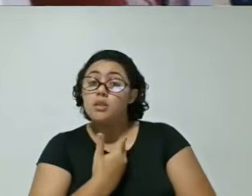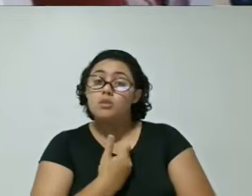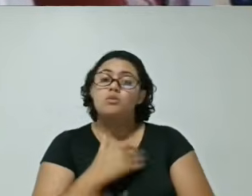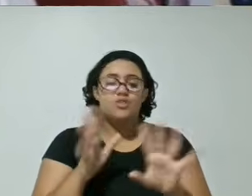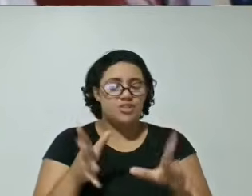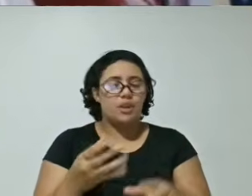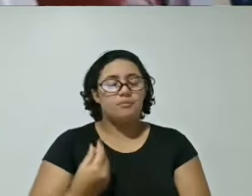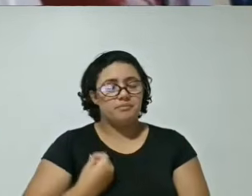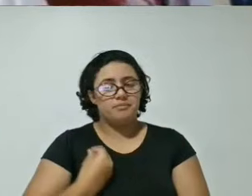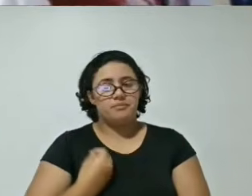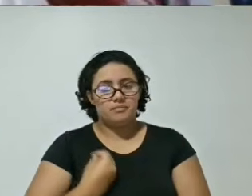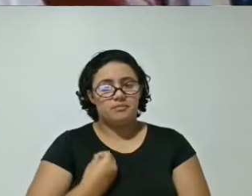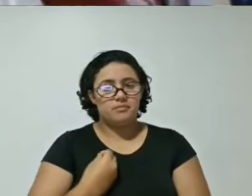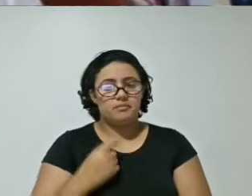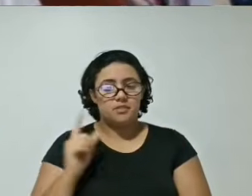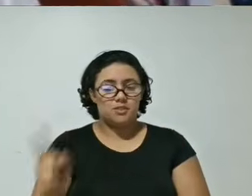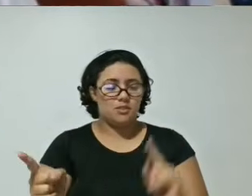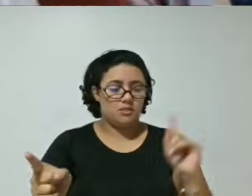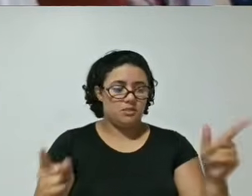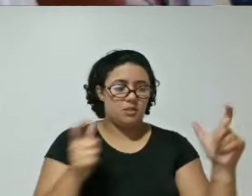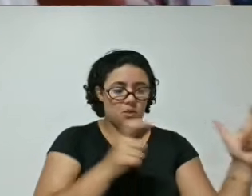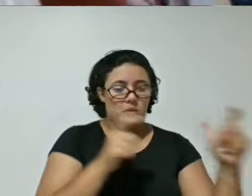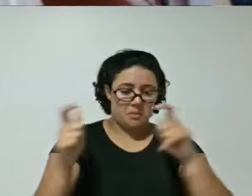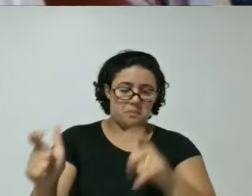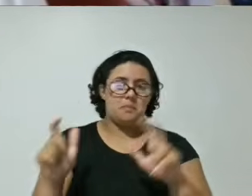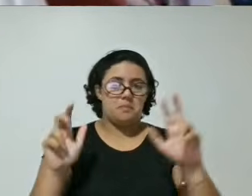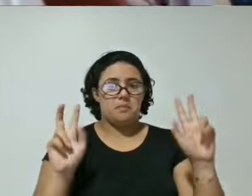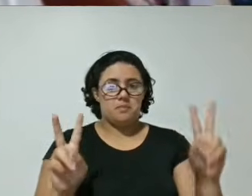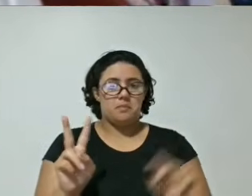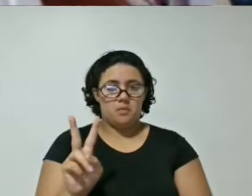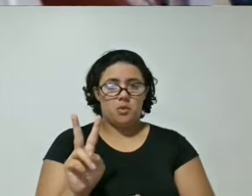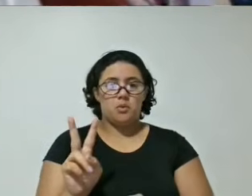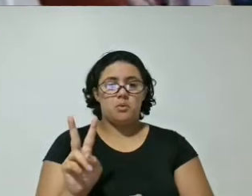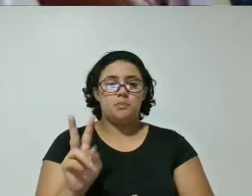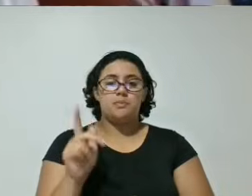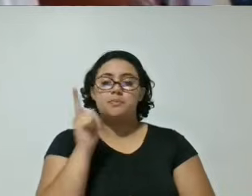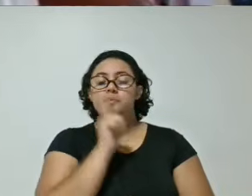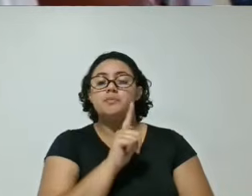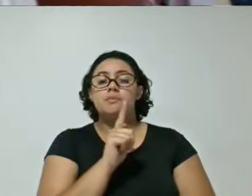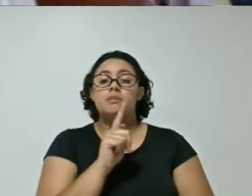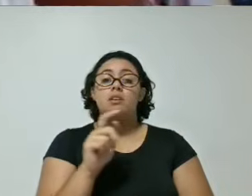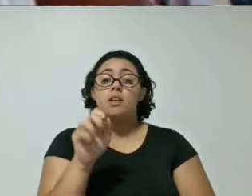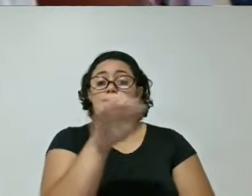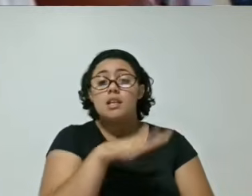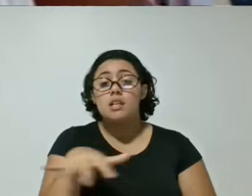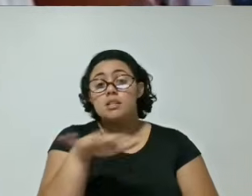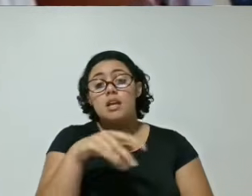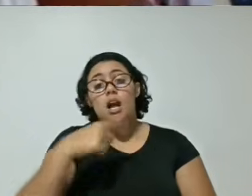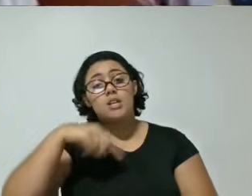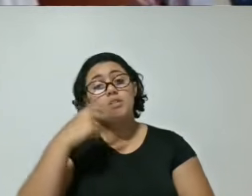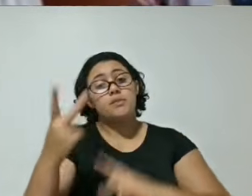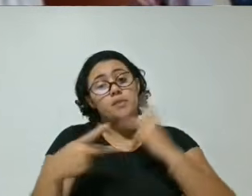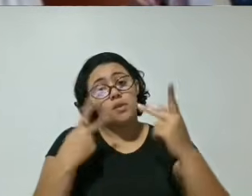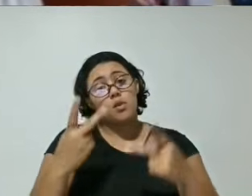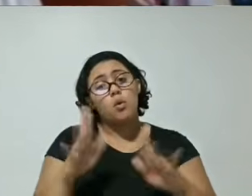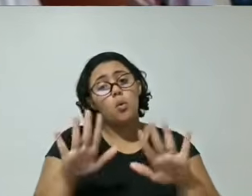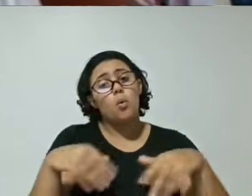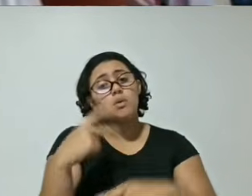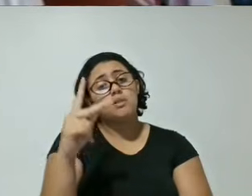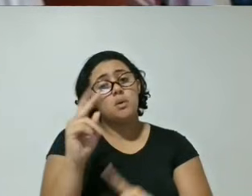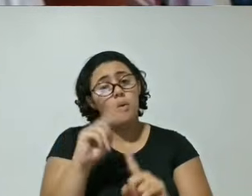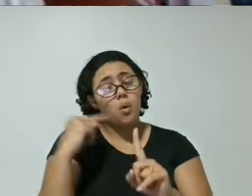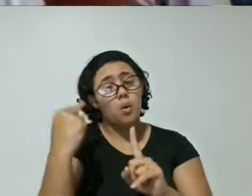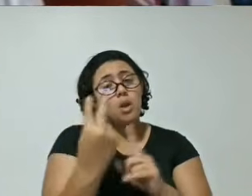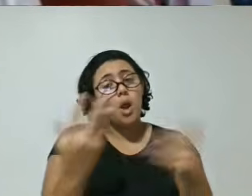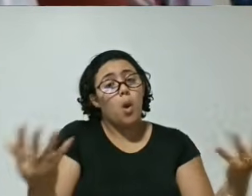né? E aí eu queria saber, dentro de tudo isso, desse cenário que a gente comentou, qual que é o seu olhar hoje